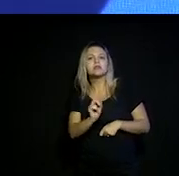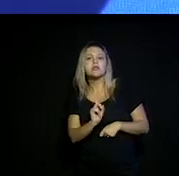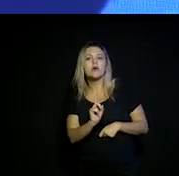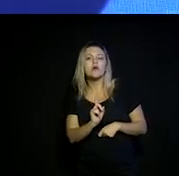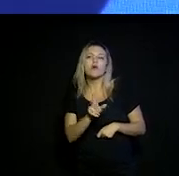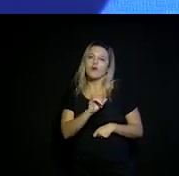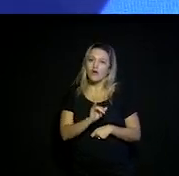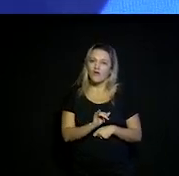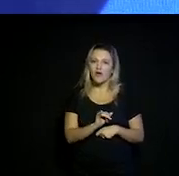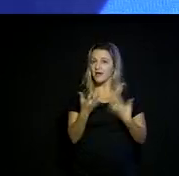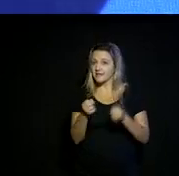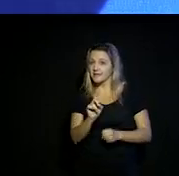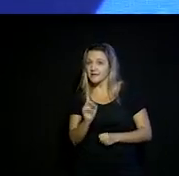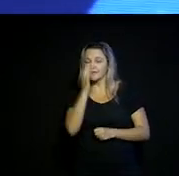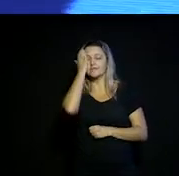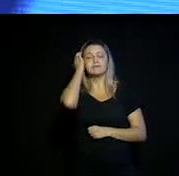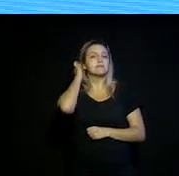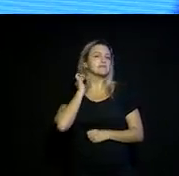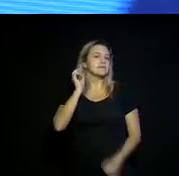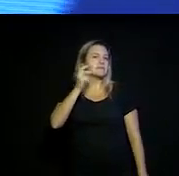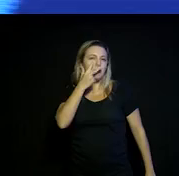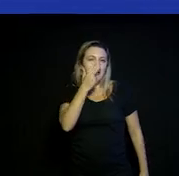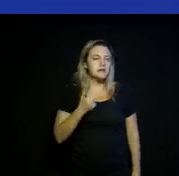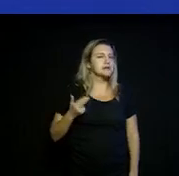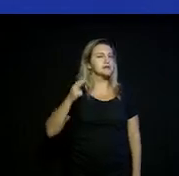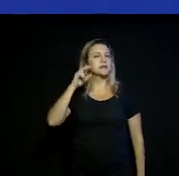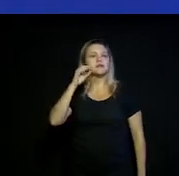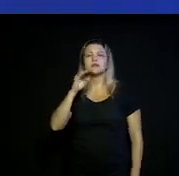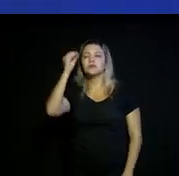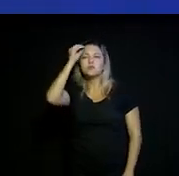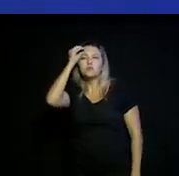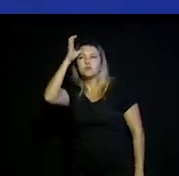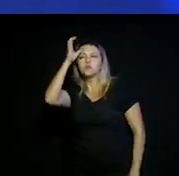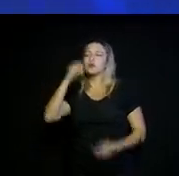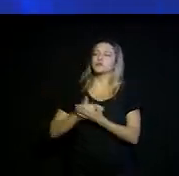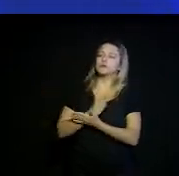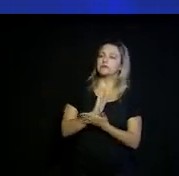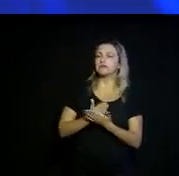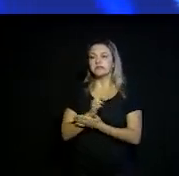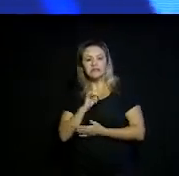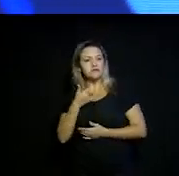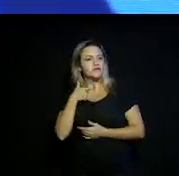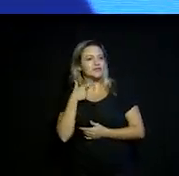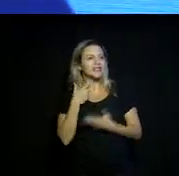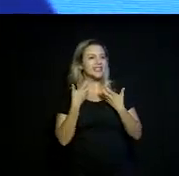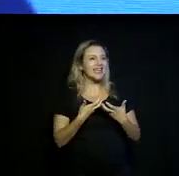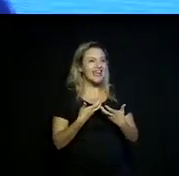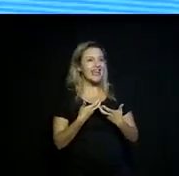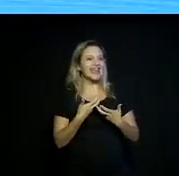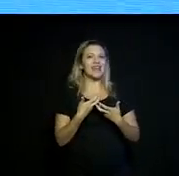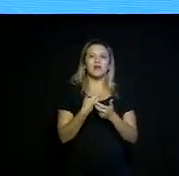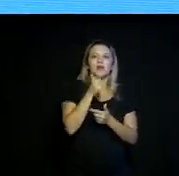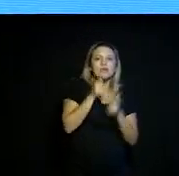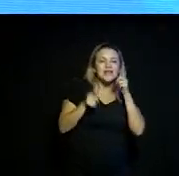diria não? O conhecimento é um estorvo, uma coisa que, se você pudesse adquirir aquilo que quer sem